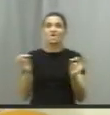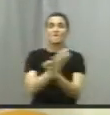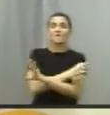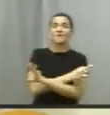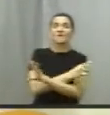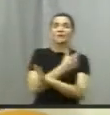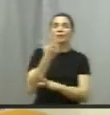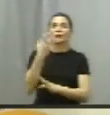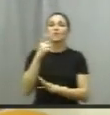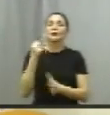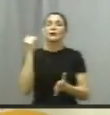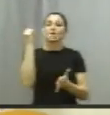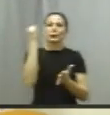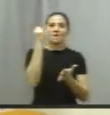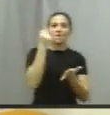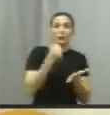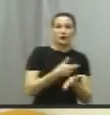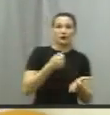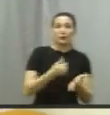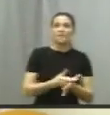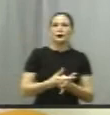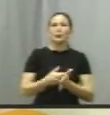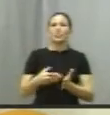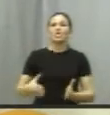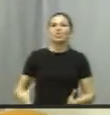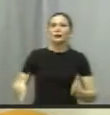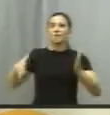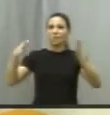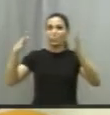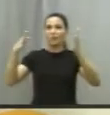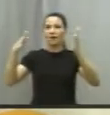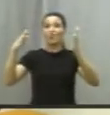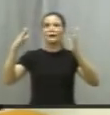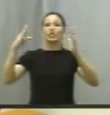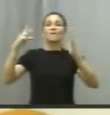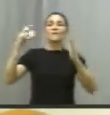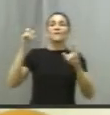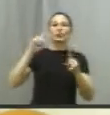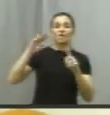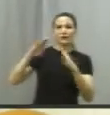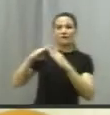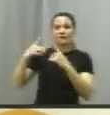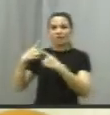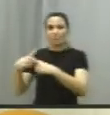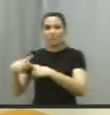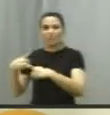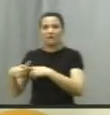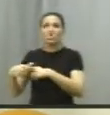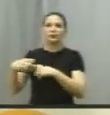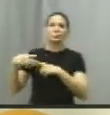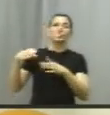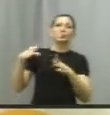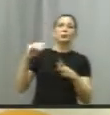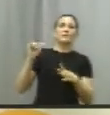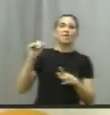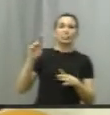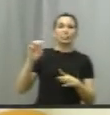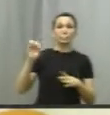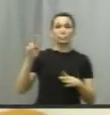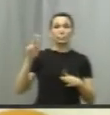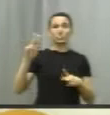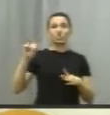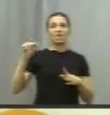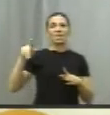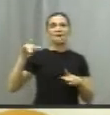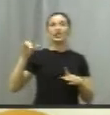imposto territorial predial para as igrejas médias e pequenas evangélicas que não têm sede própria, que paga